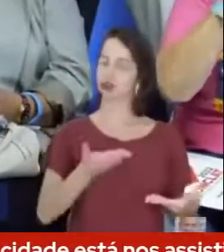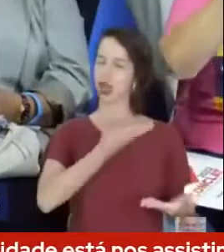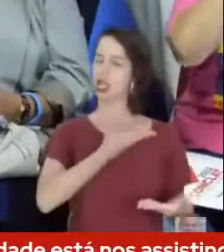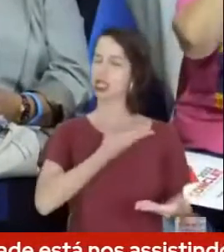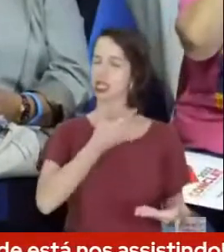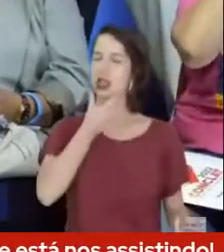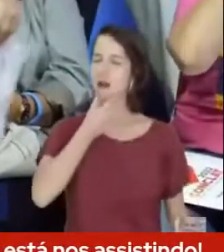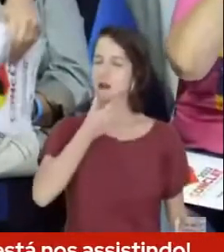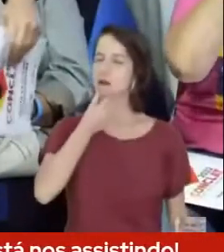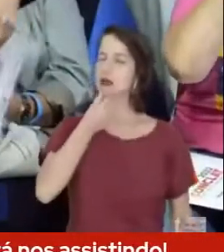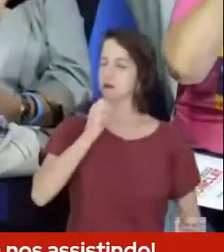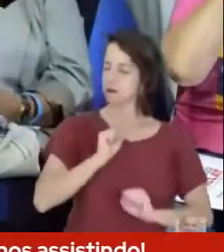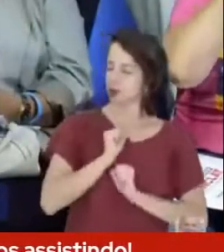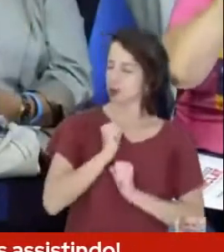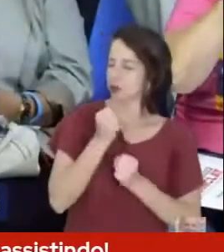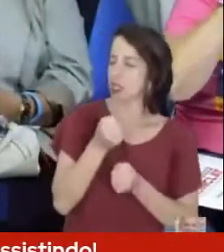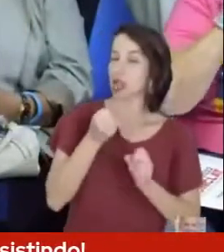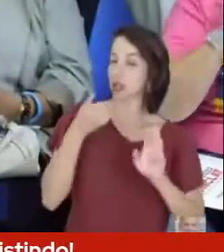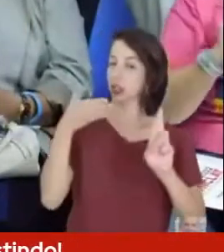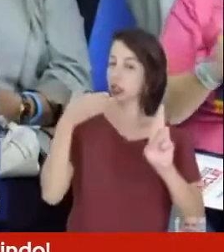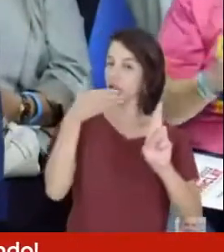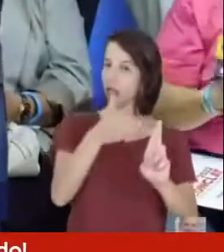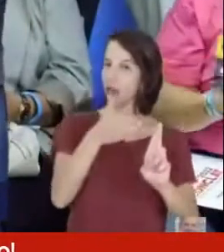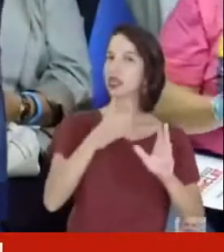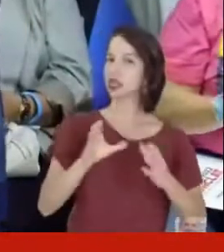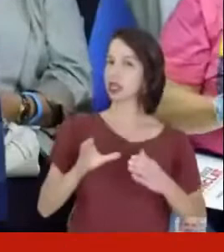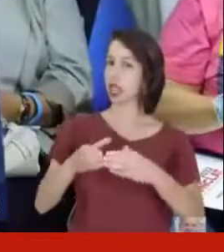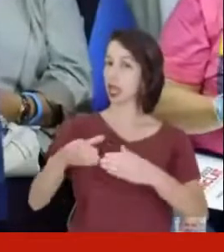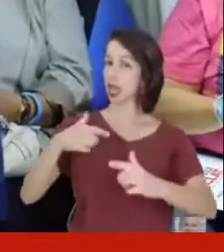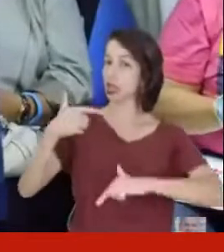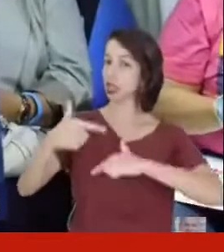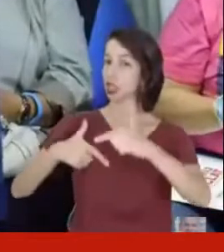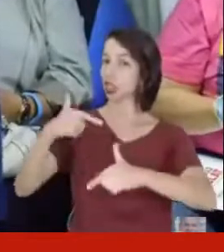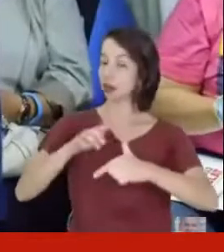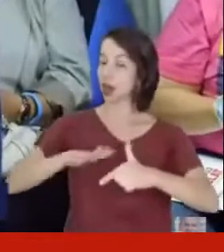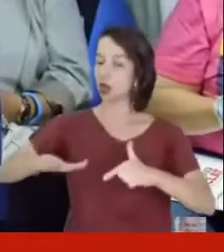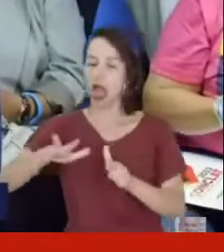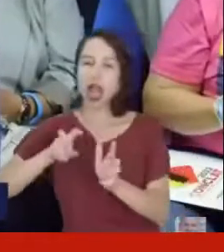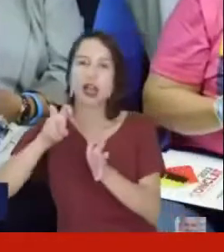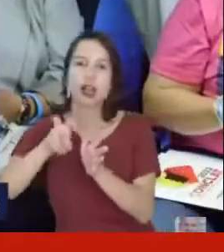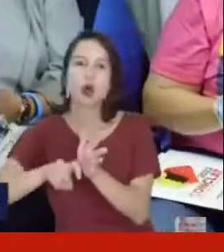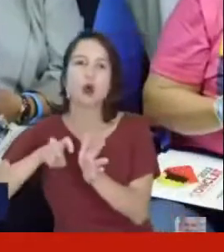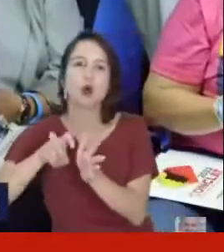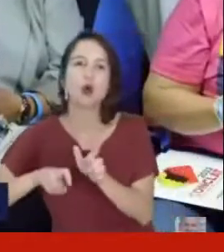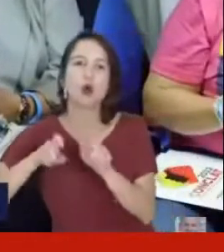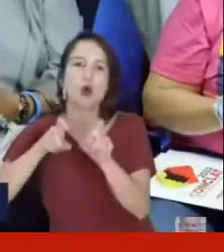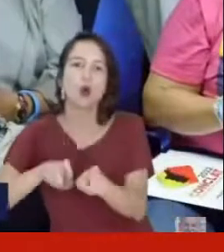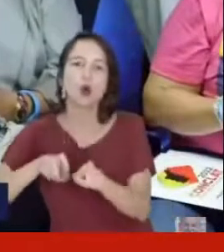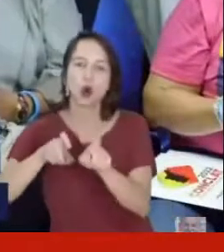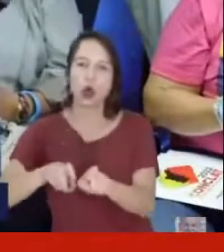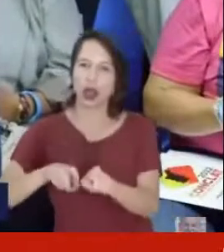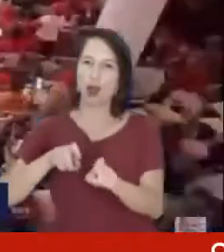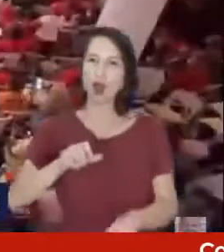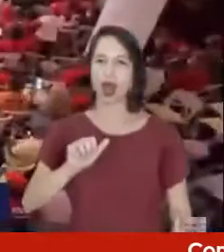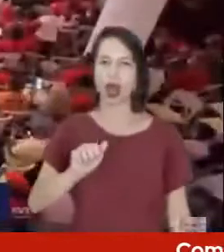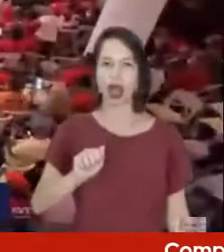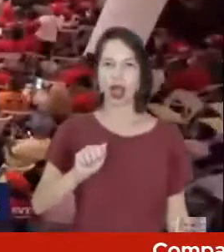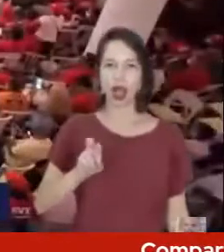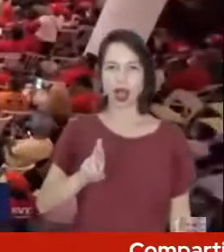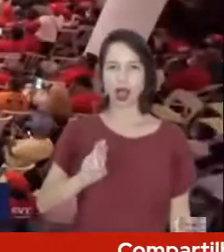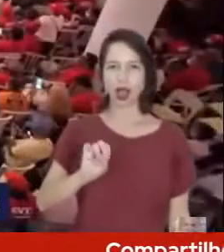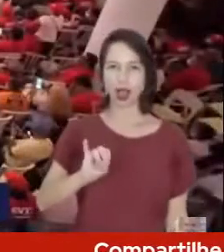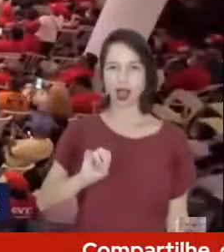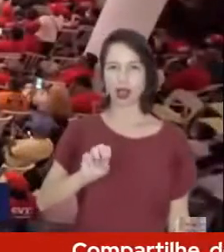de trabalhadores rurais do Brasil, nosso companheiro Aristides, presidente da CONTAG. Aristides.